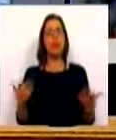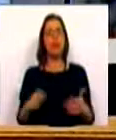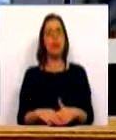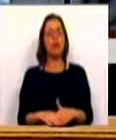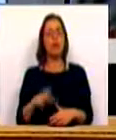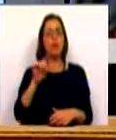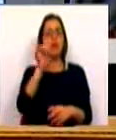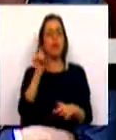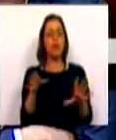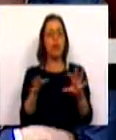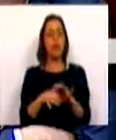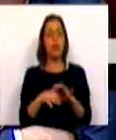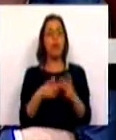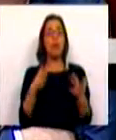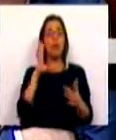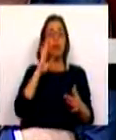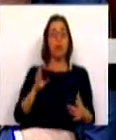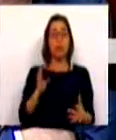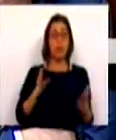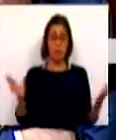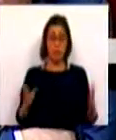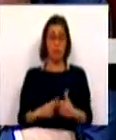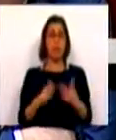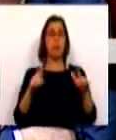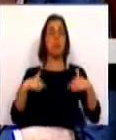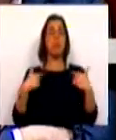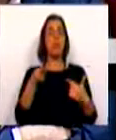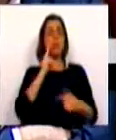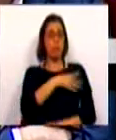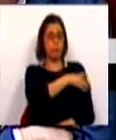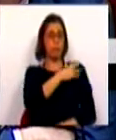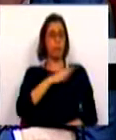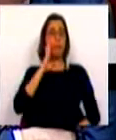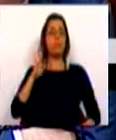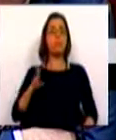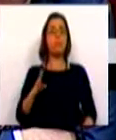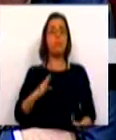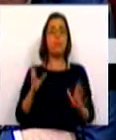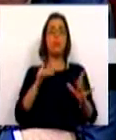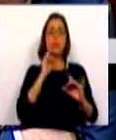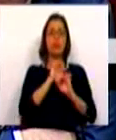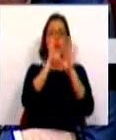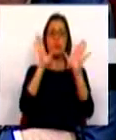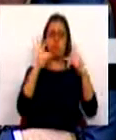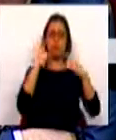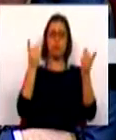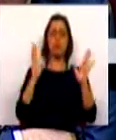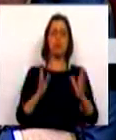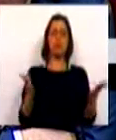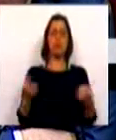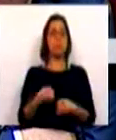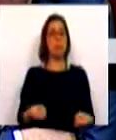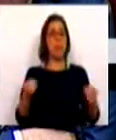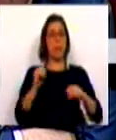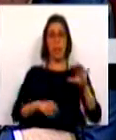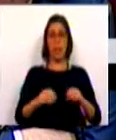E quanto à questão relativa às Forças Armadas, como os próprios chefes militares tiveram a ocasião de esclarecer publicamente, nada está